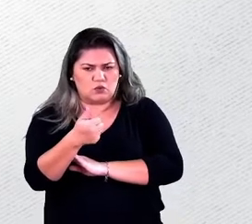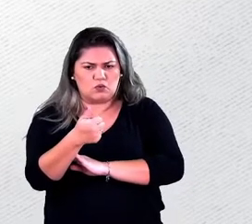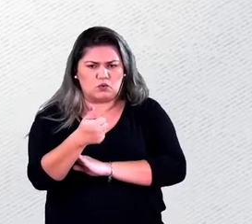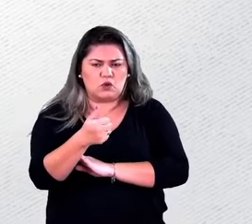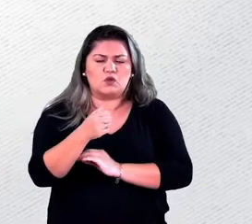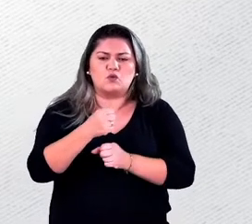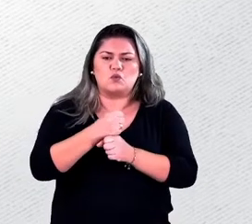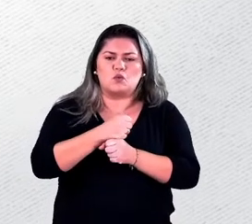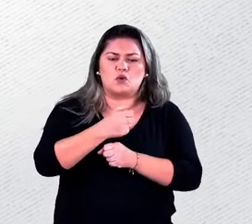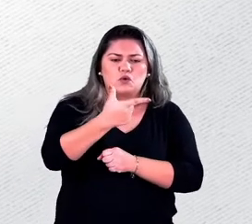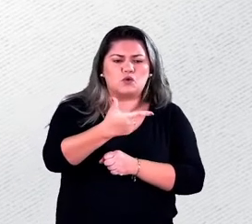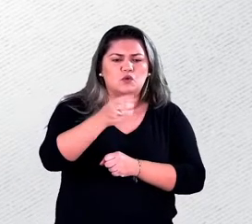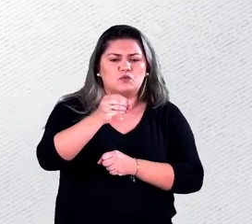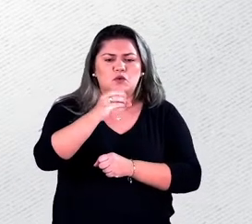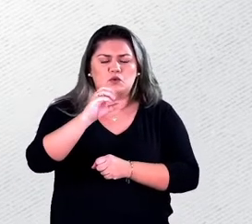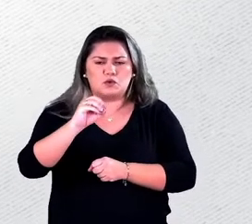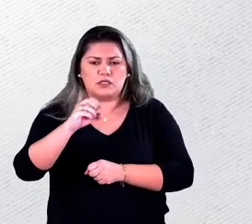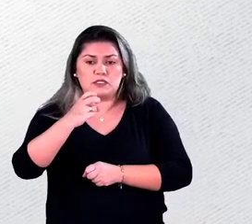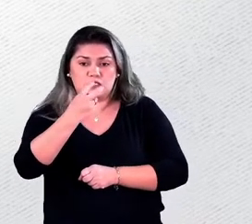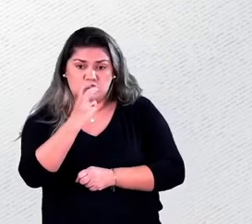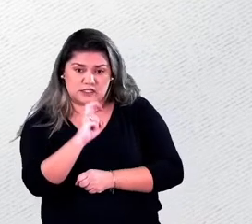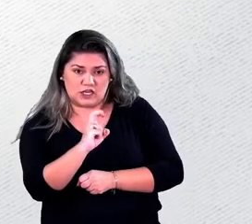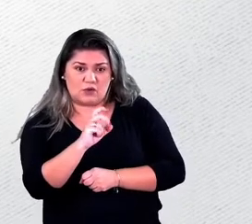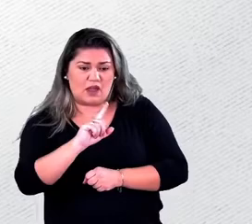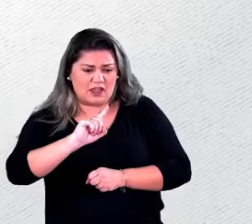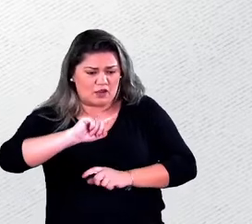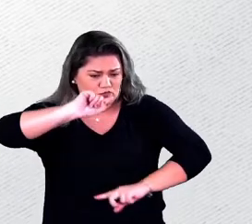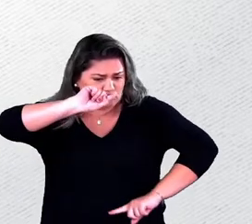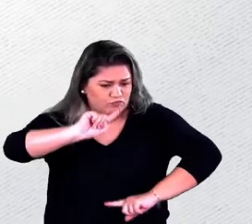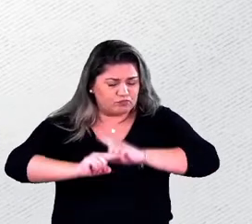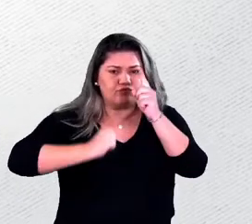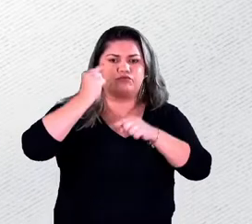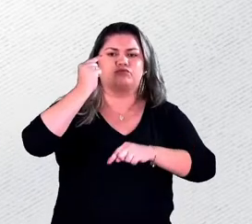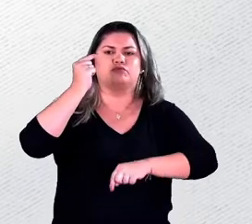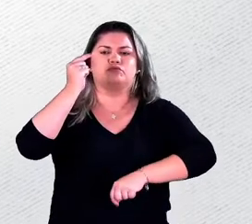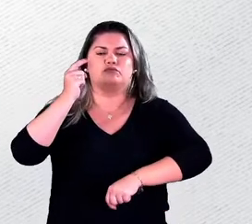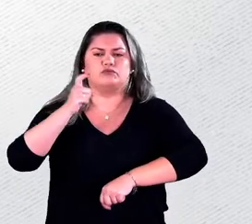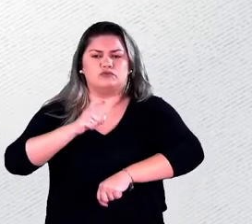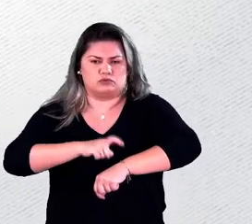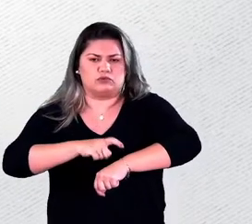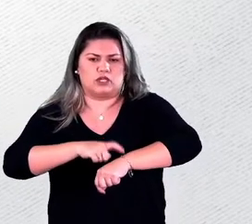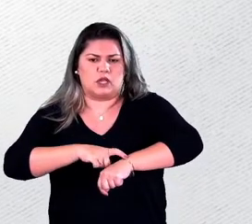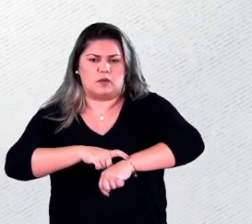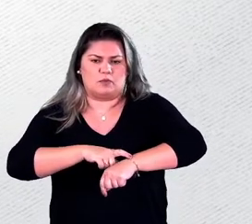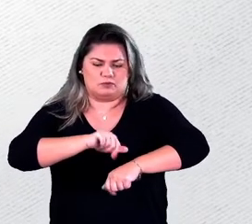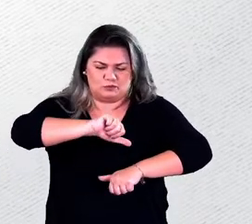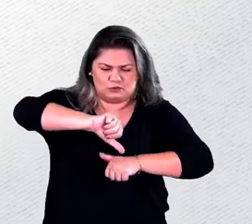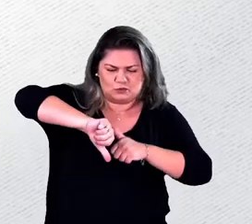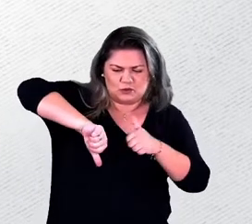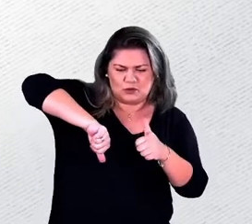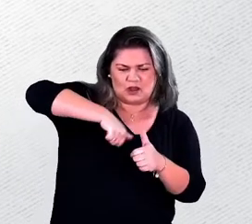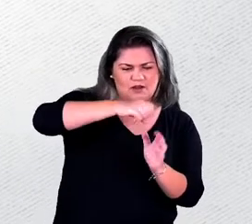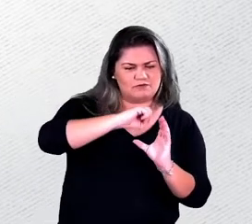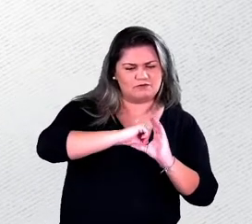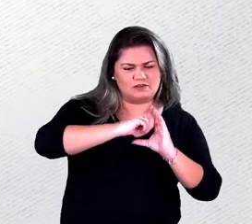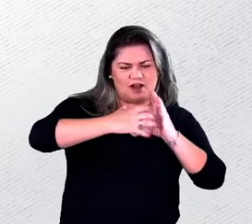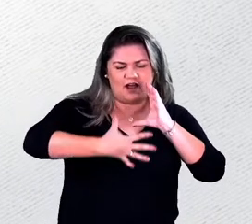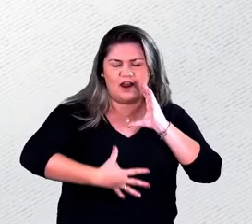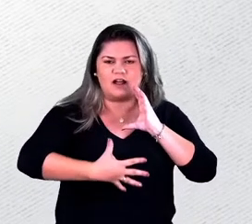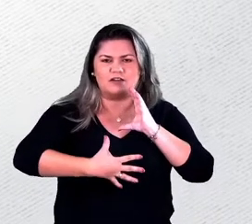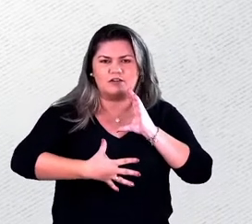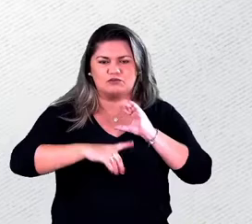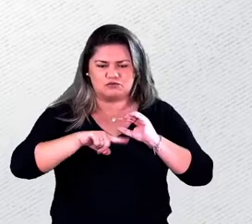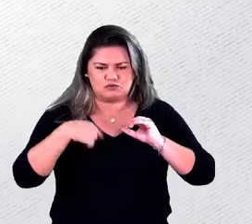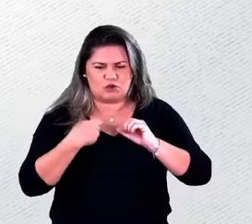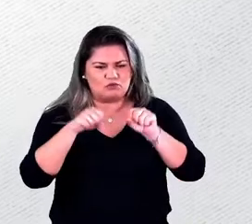e que representou um grande salto evolutivo ao seu tempo é mudando a as características do